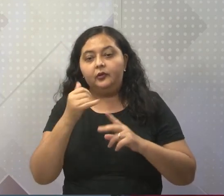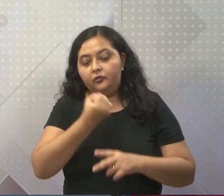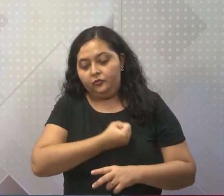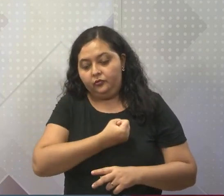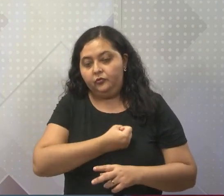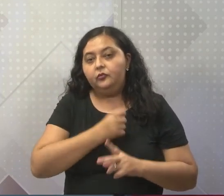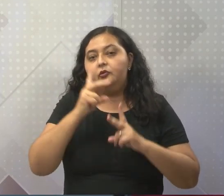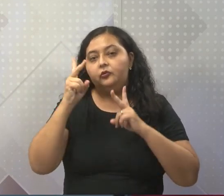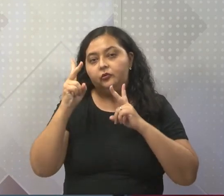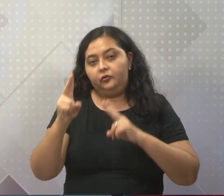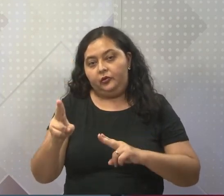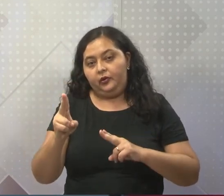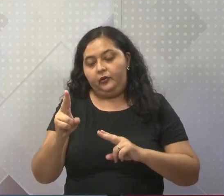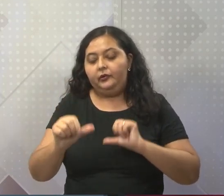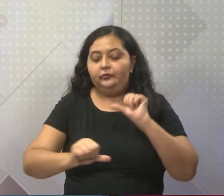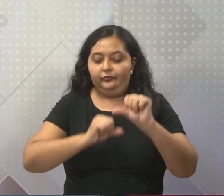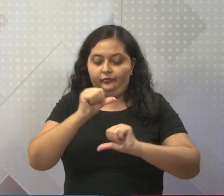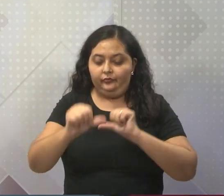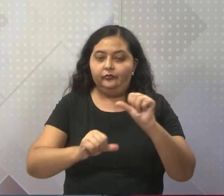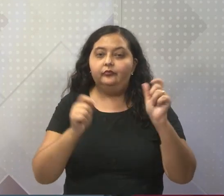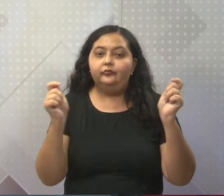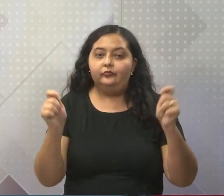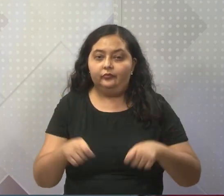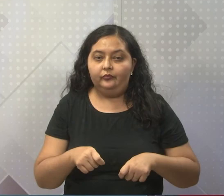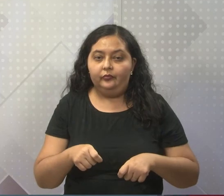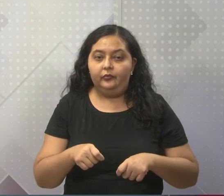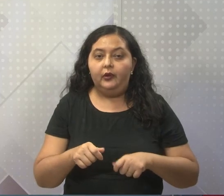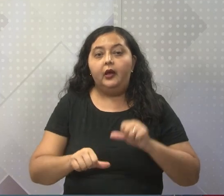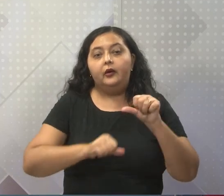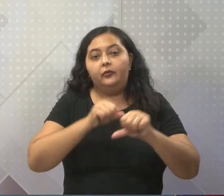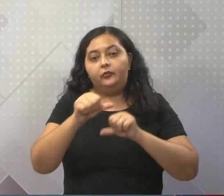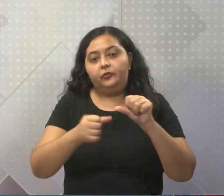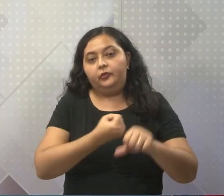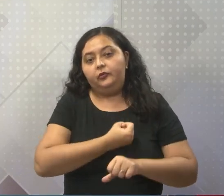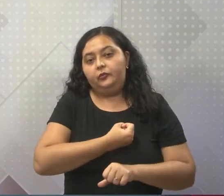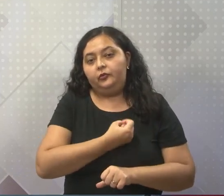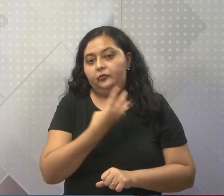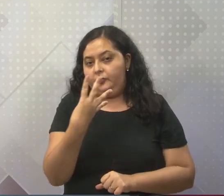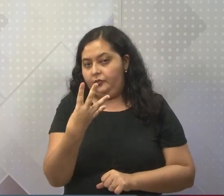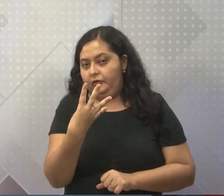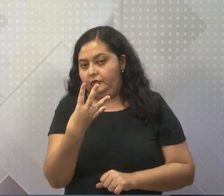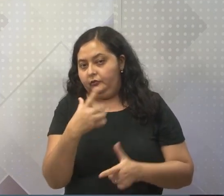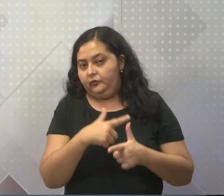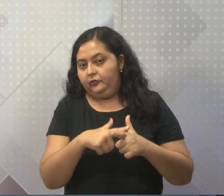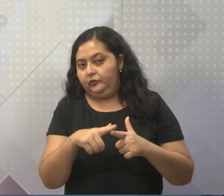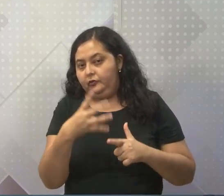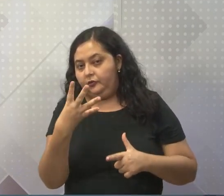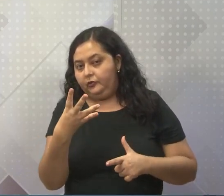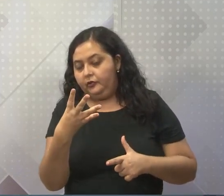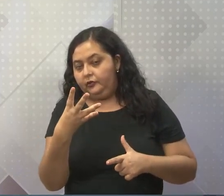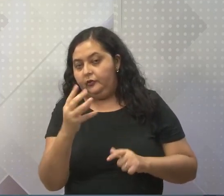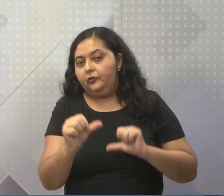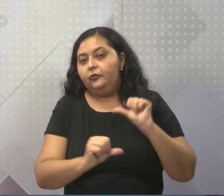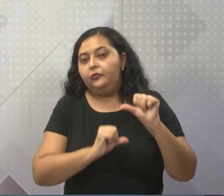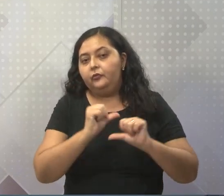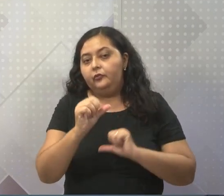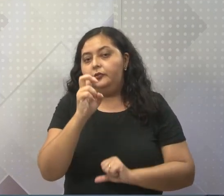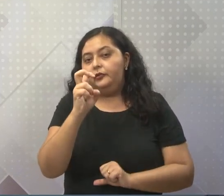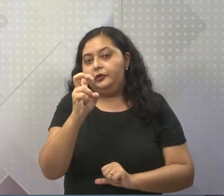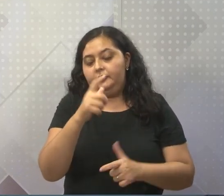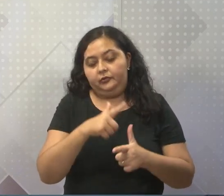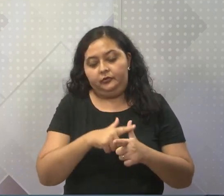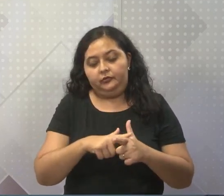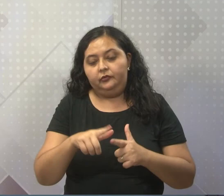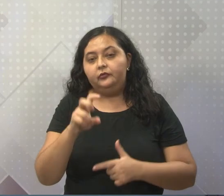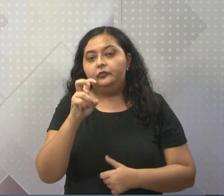número, a gente precisa mudar. Mudamos para quanto? 4? Não. Mudamos para 5.